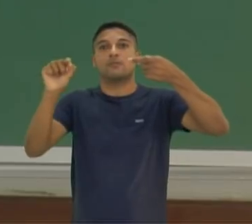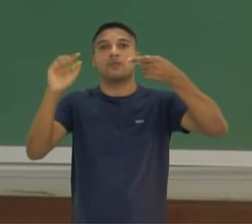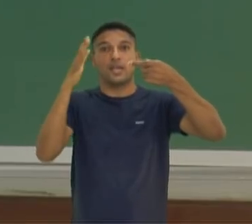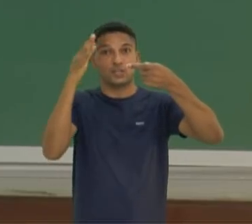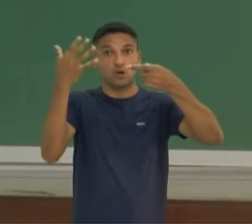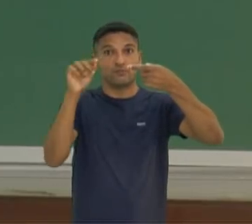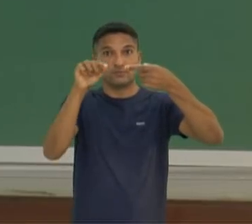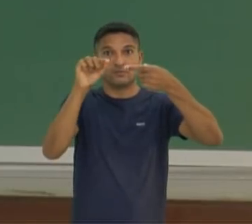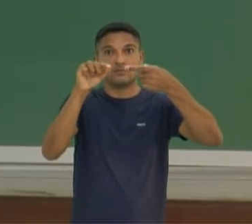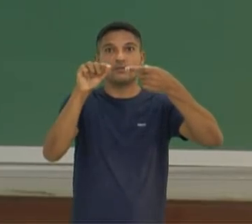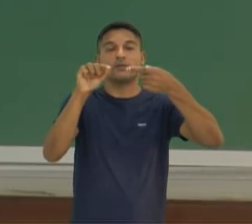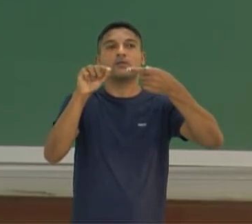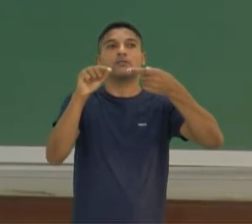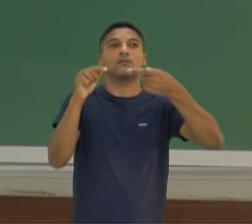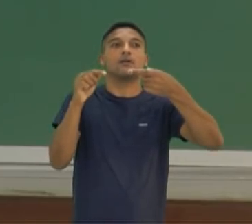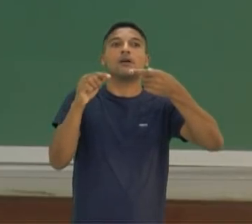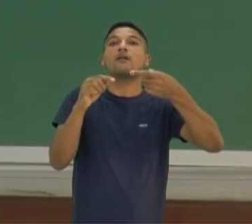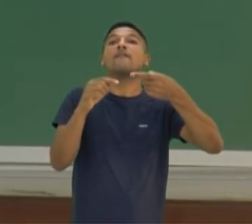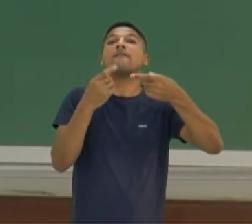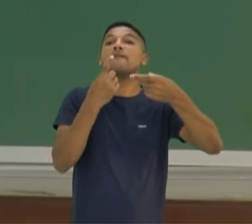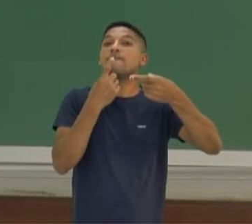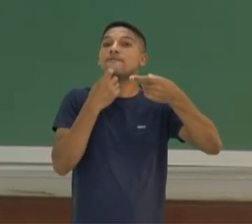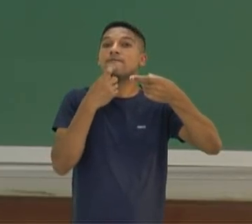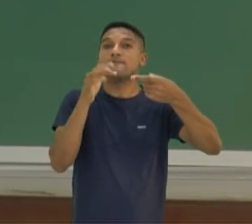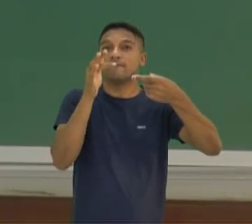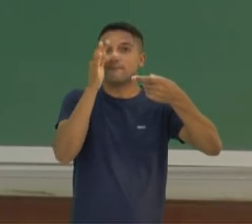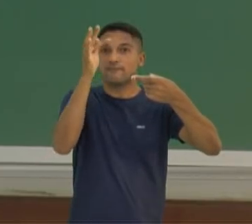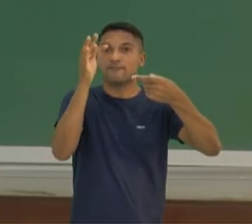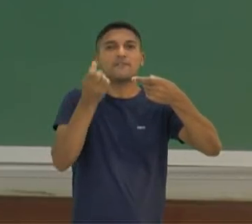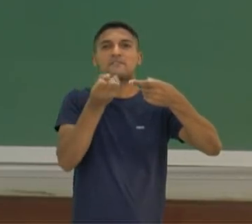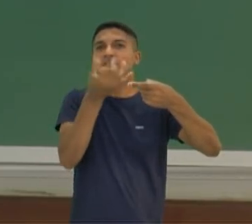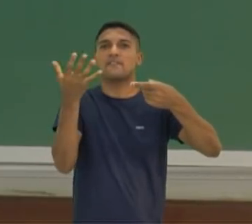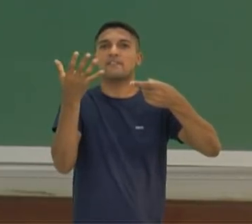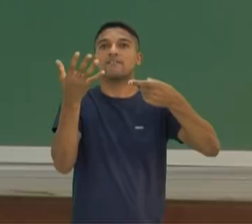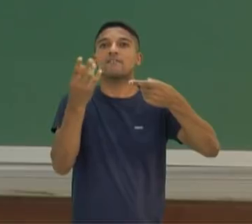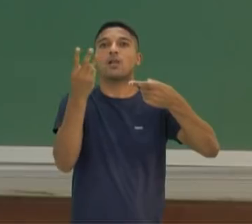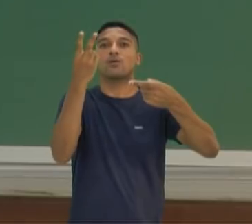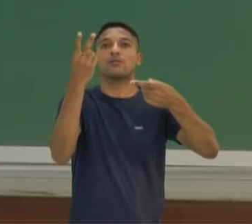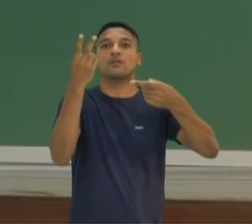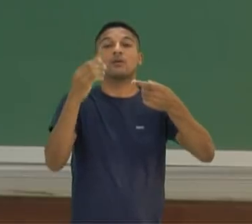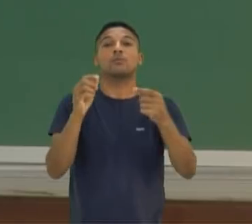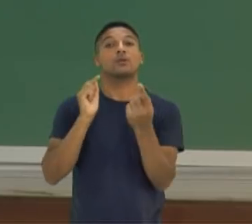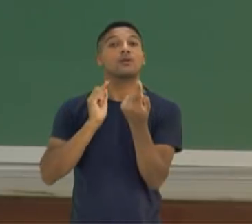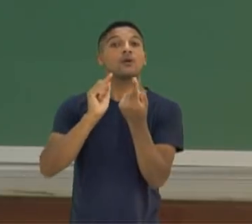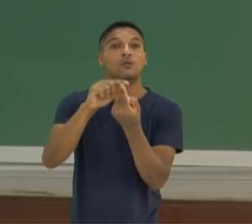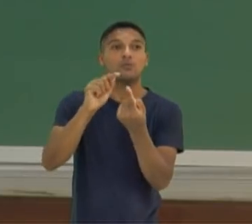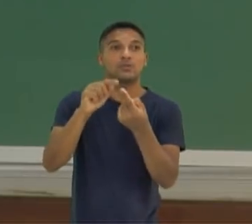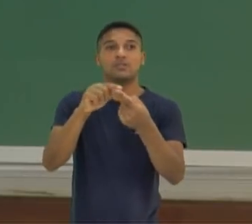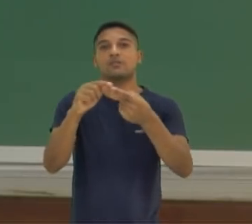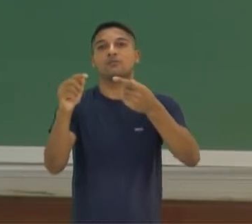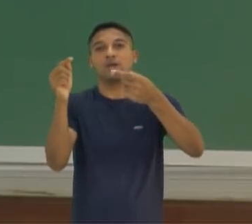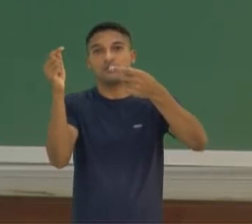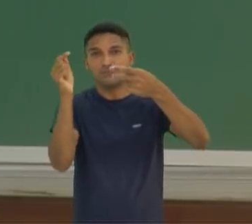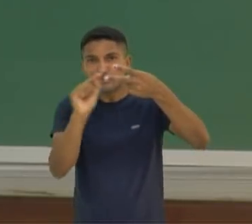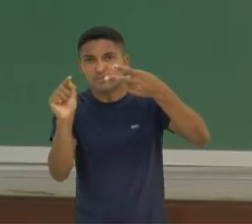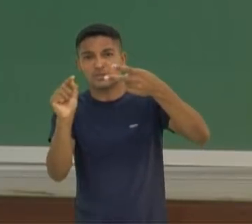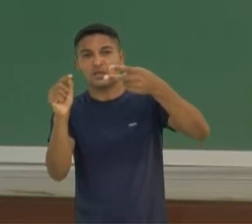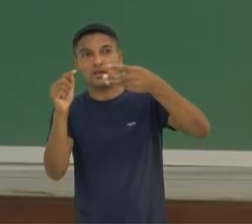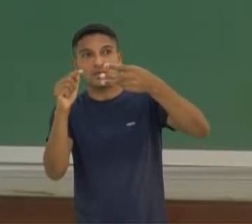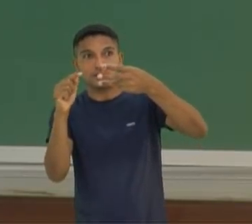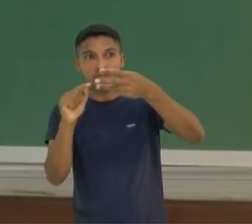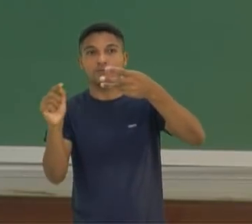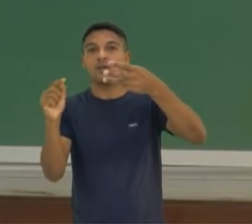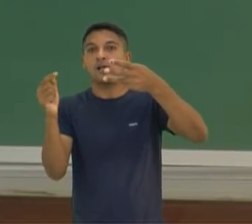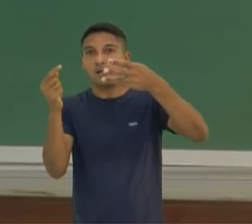descobrirmos primeiro quanto que vale a flor vermelha, porque o nosso objetivo aqui é fazer esse cálculo.